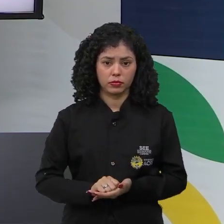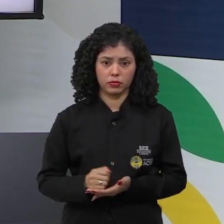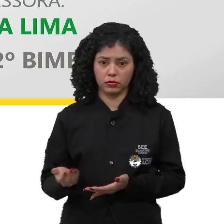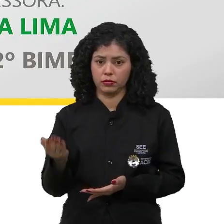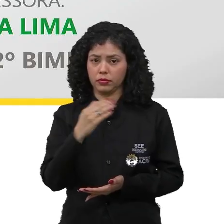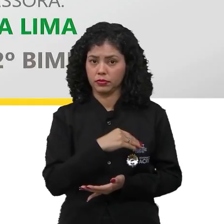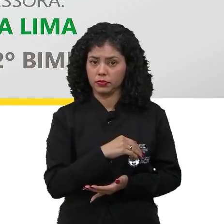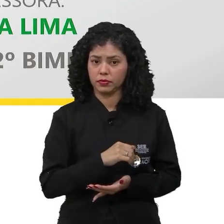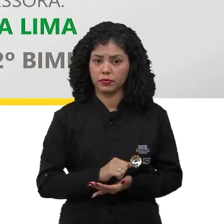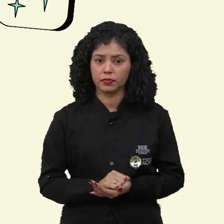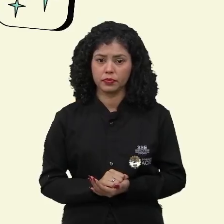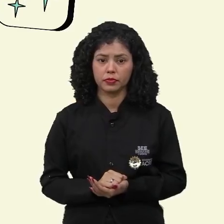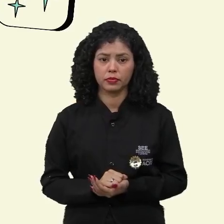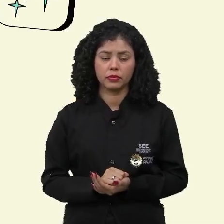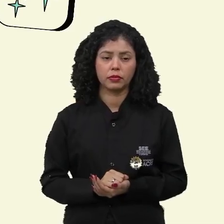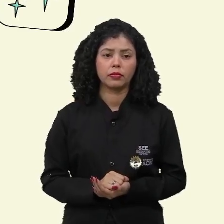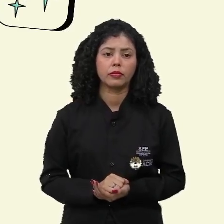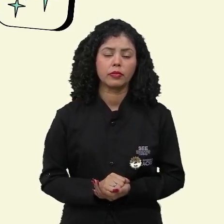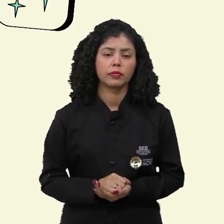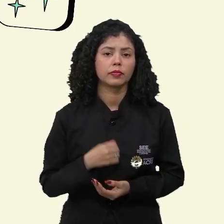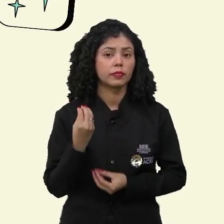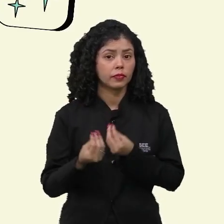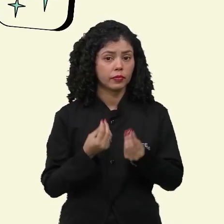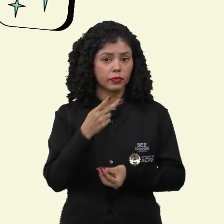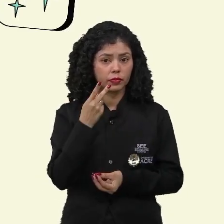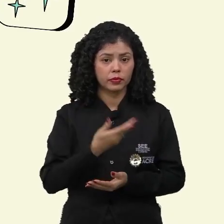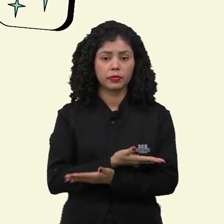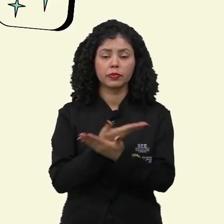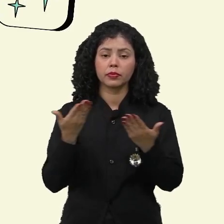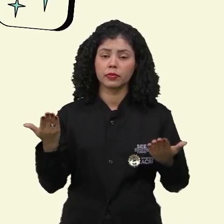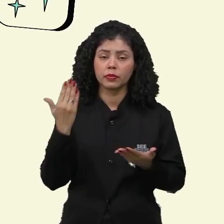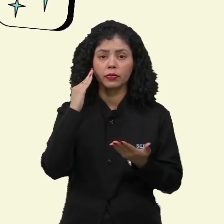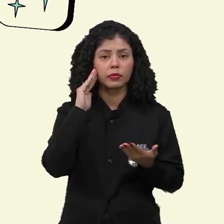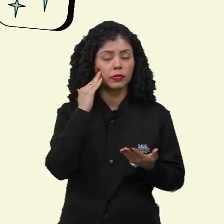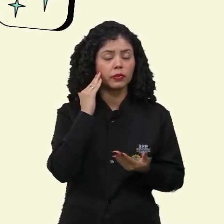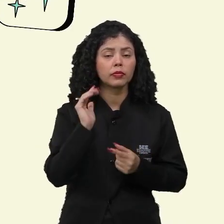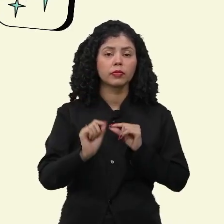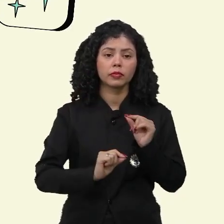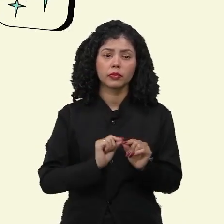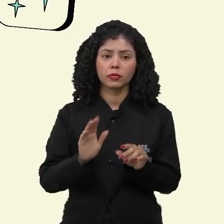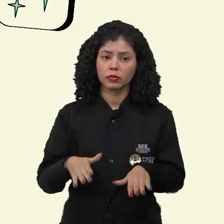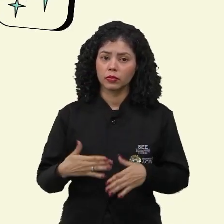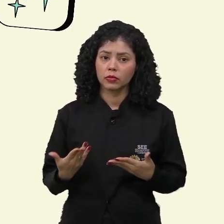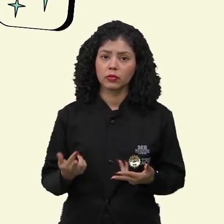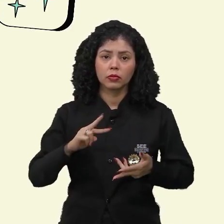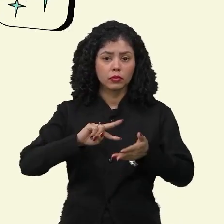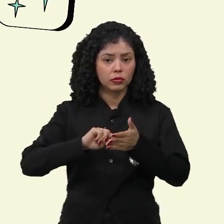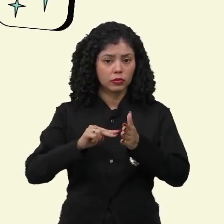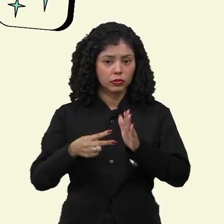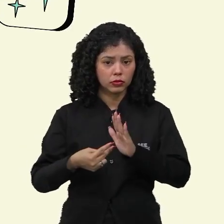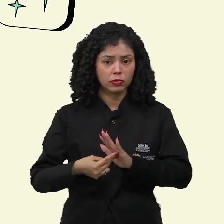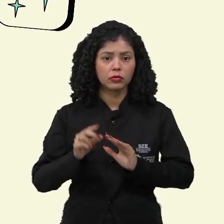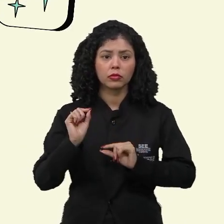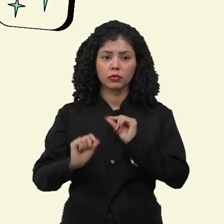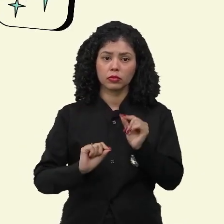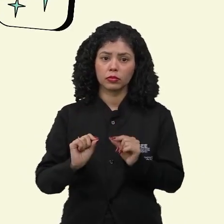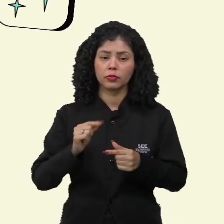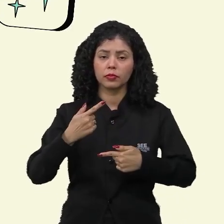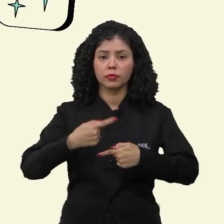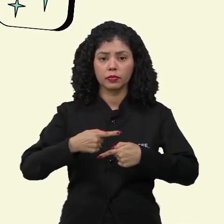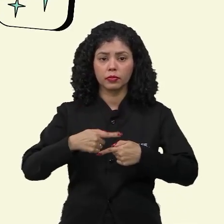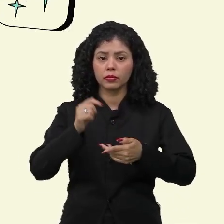lá? Como eu falei para vocês, vocês irão compreender qual é o significado, o que é a